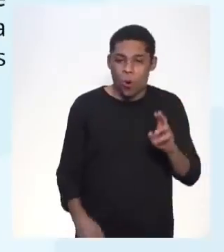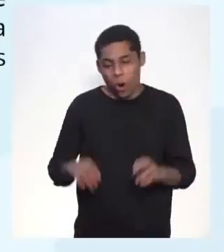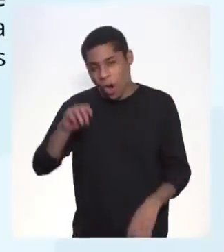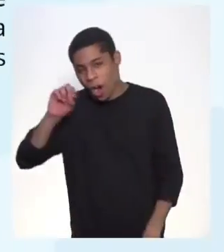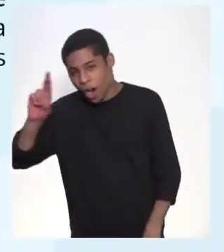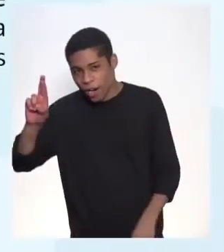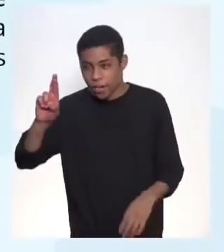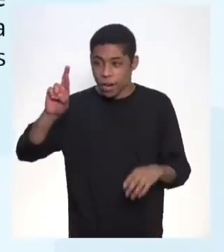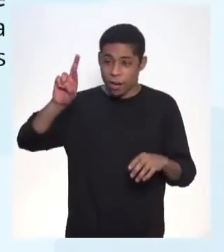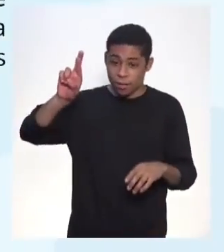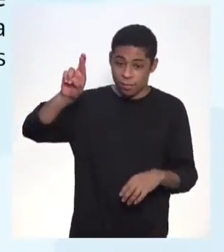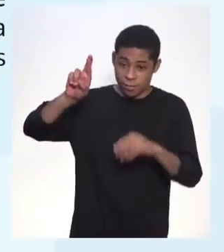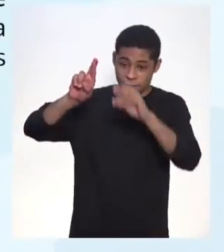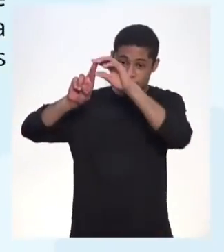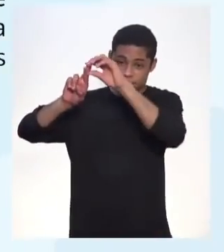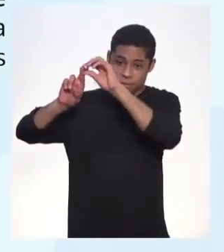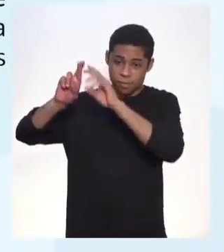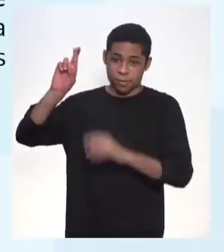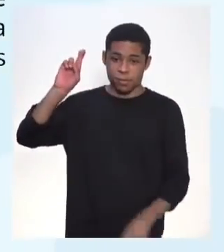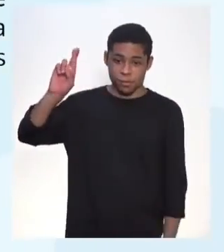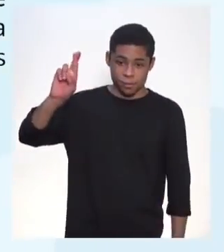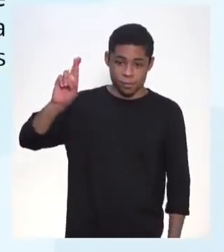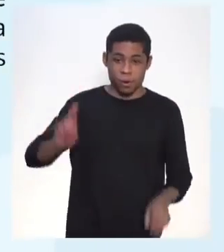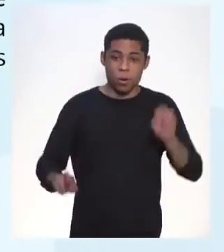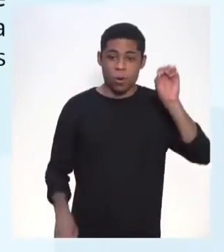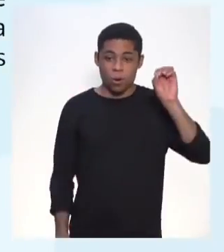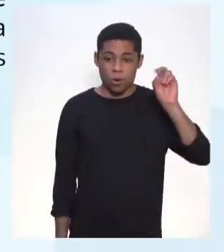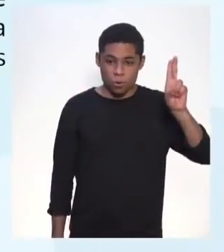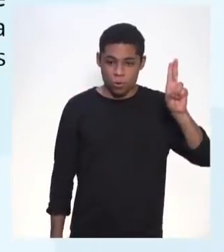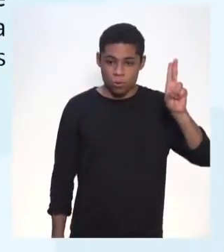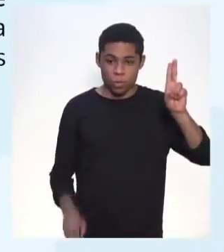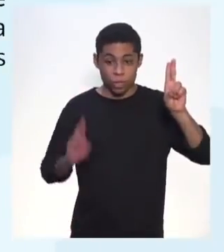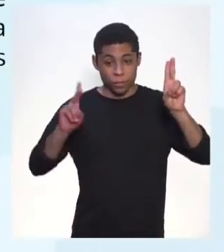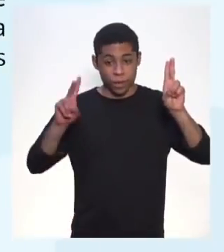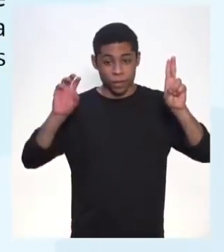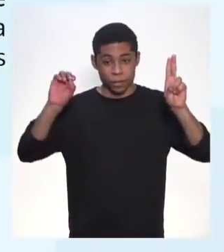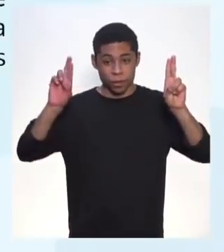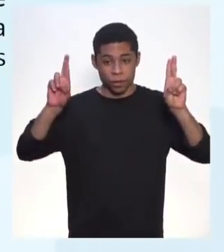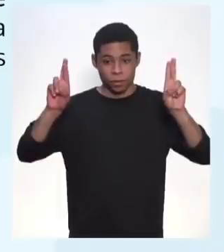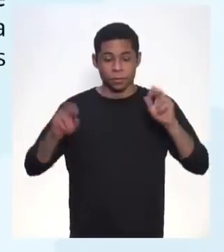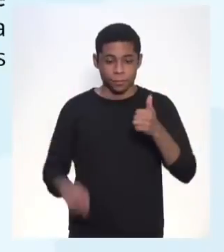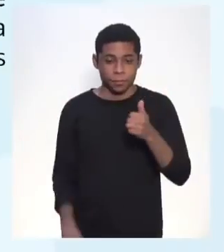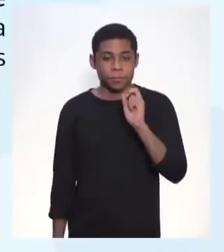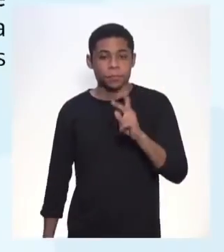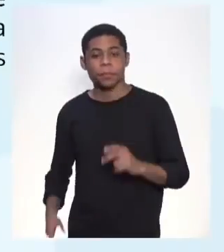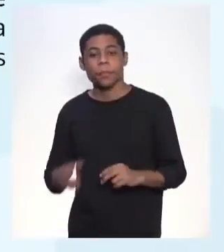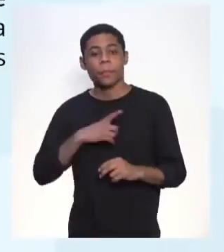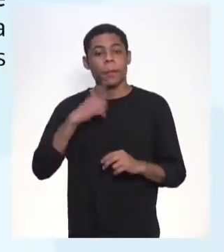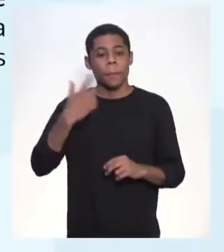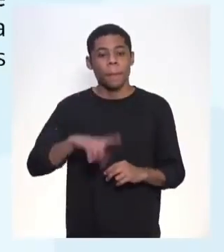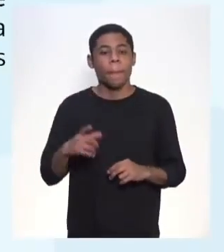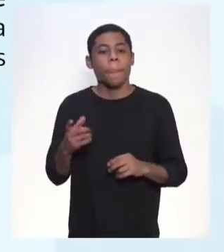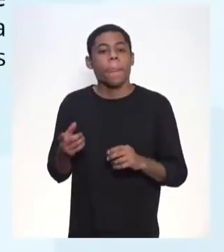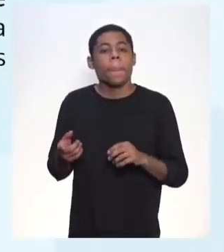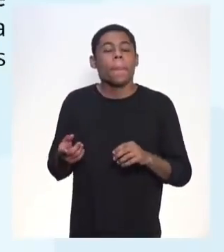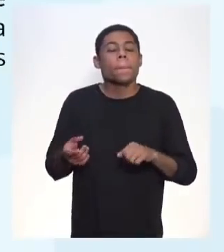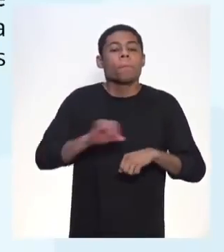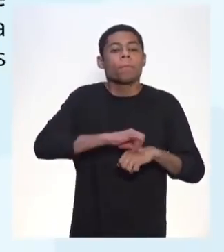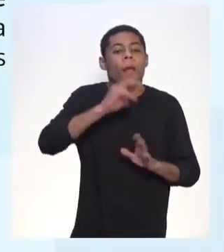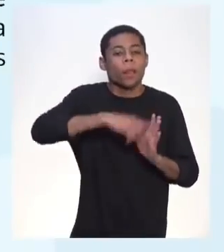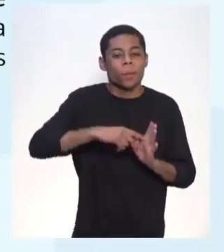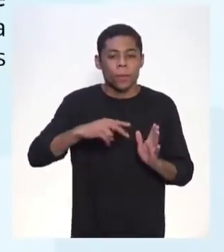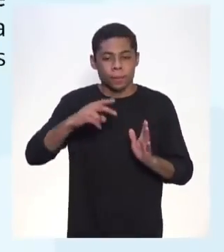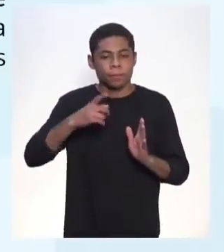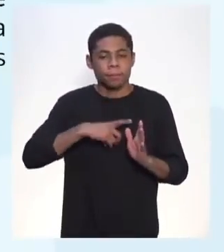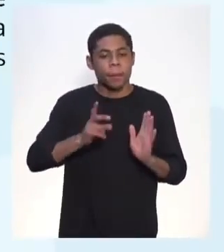linked incidents. A series of linked incidents. It can evoke strong feelings from its readers. E aí a